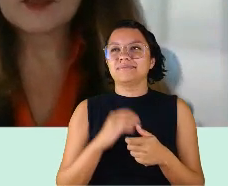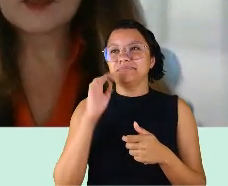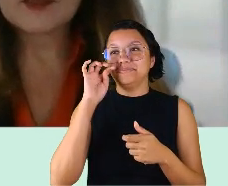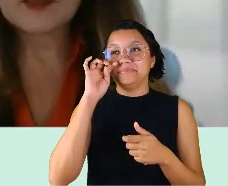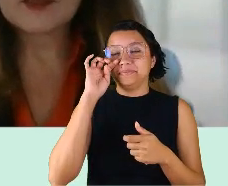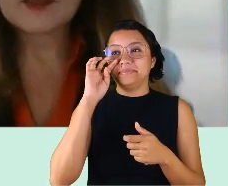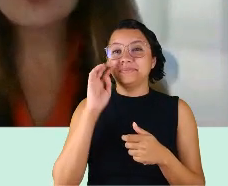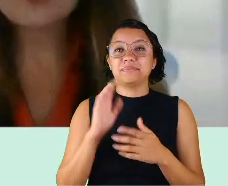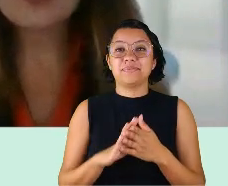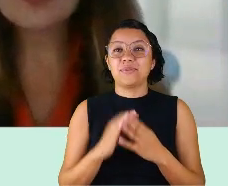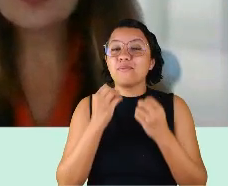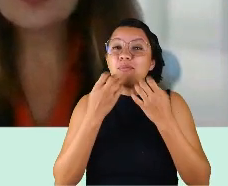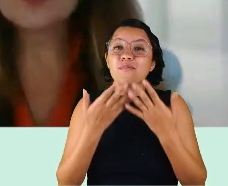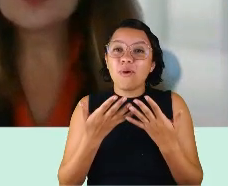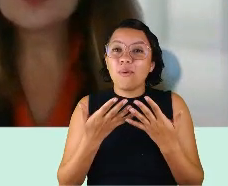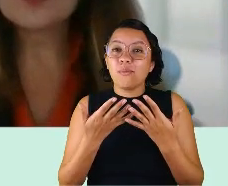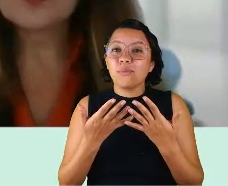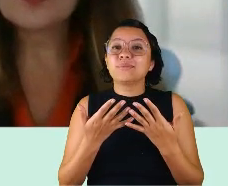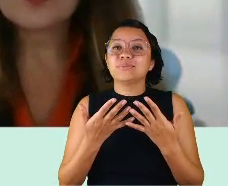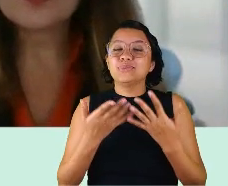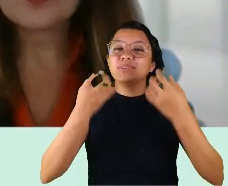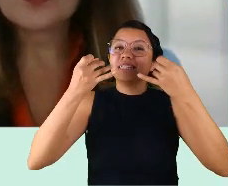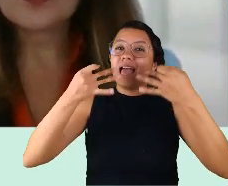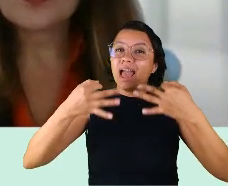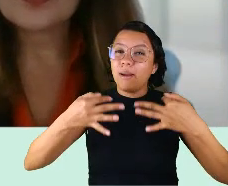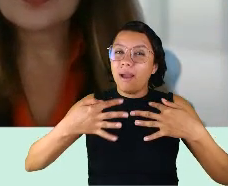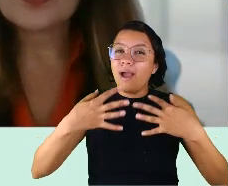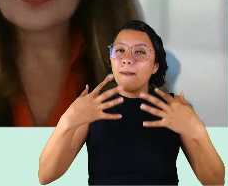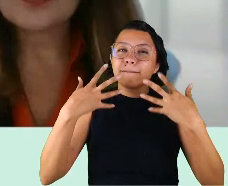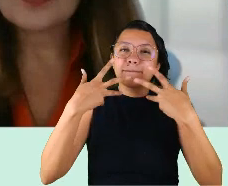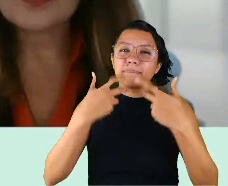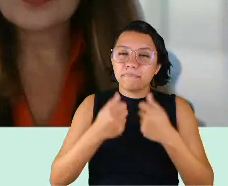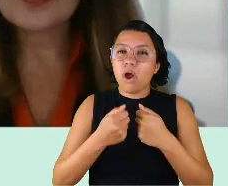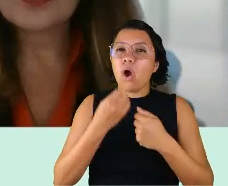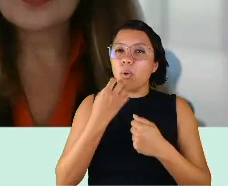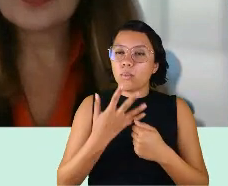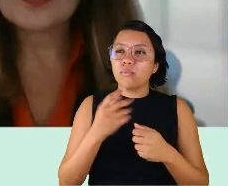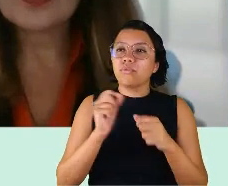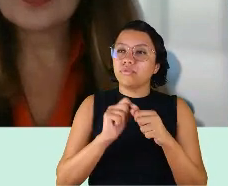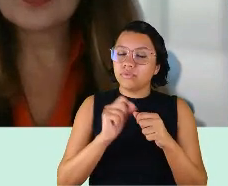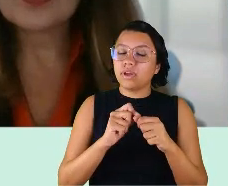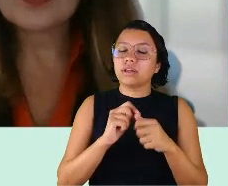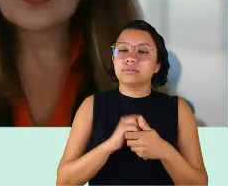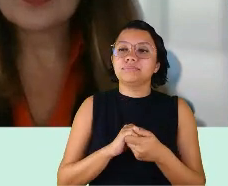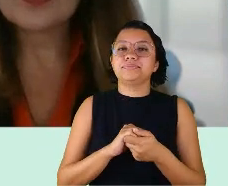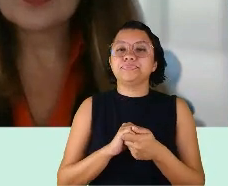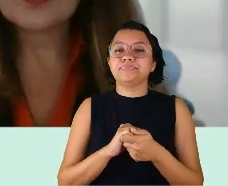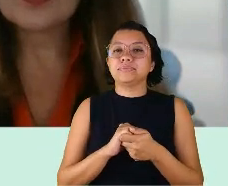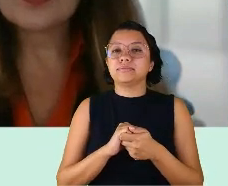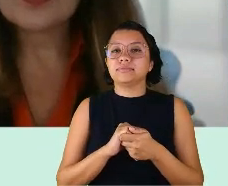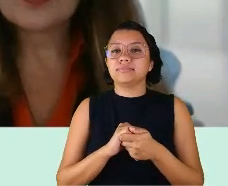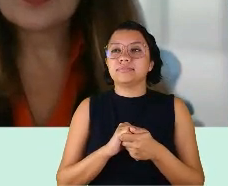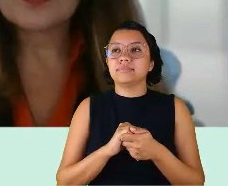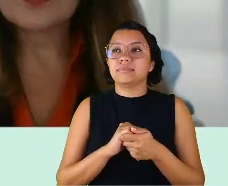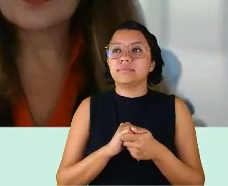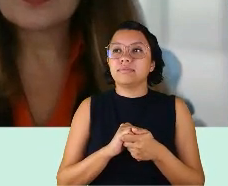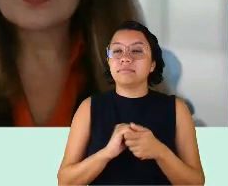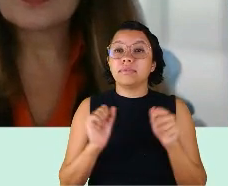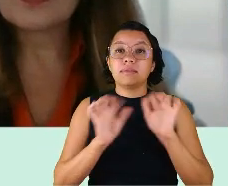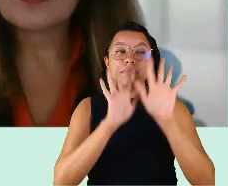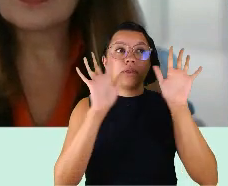Não, mas olha, foi muito bom, acho que os esclarecimentos todos foram prestados e